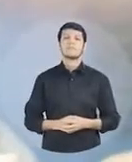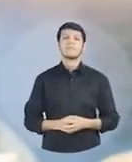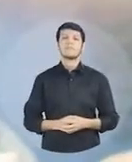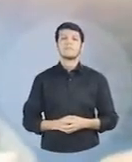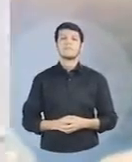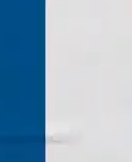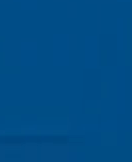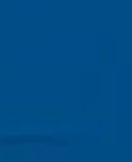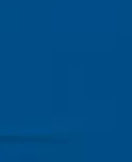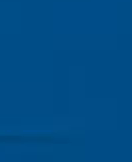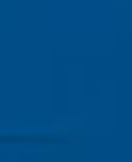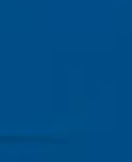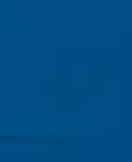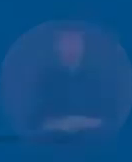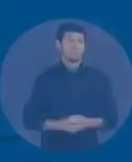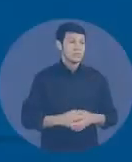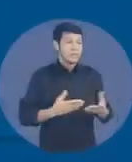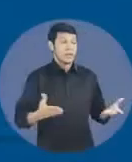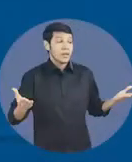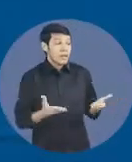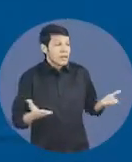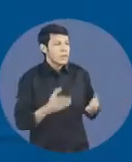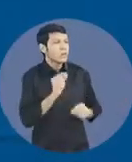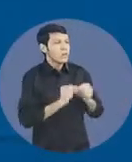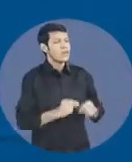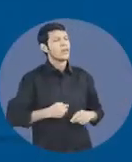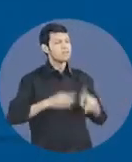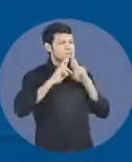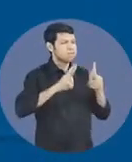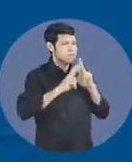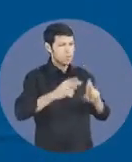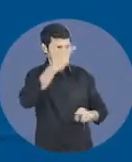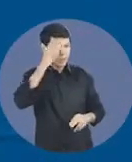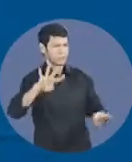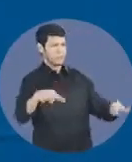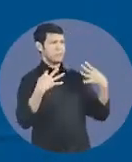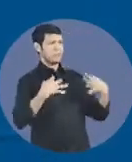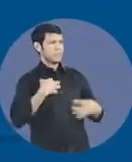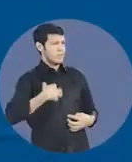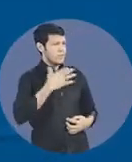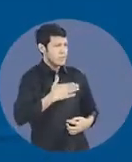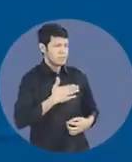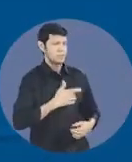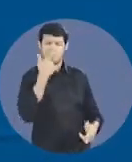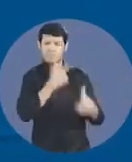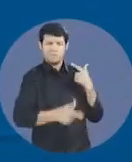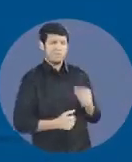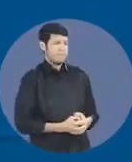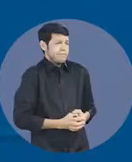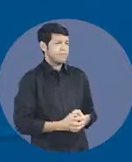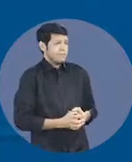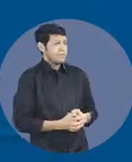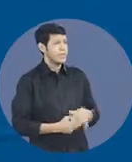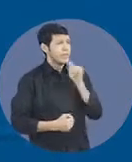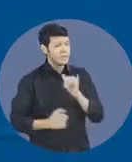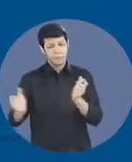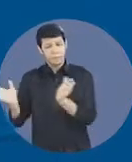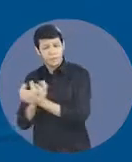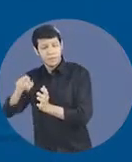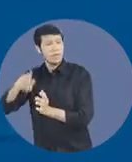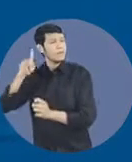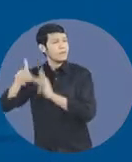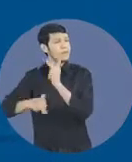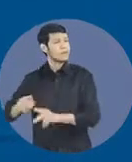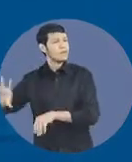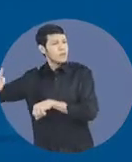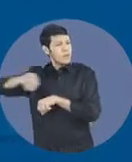455 senador. A partir de agora é gritar. Se alguém vai ficar chateado, se vai adiantar ou não, não me interessa. O que me interessa é